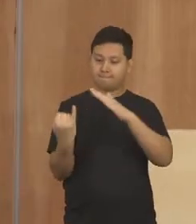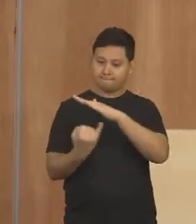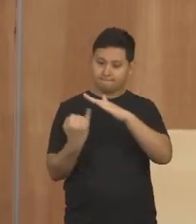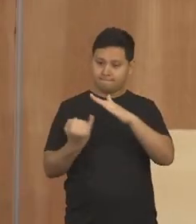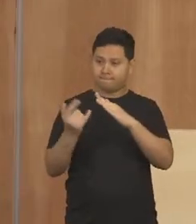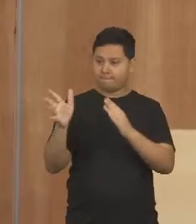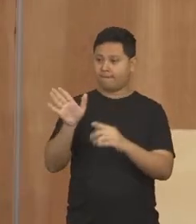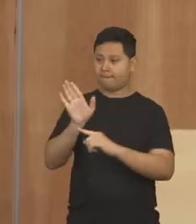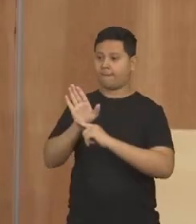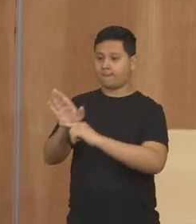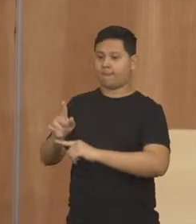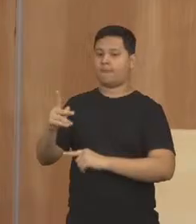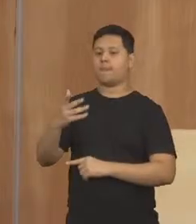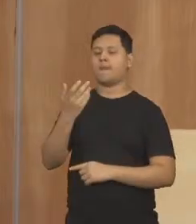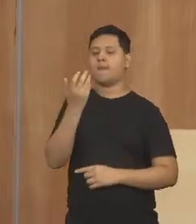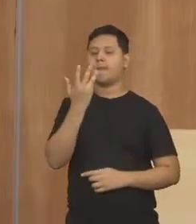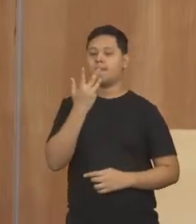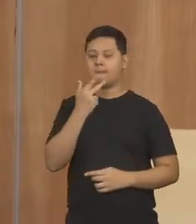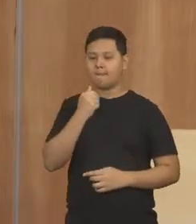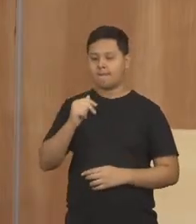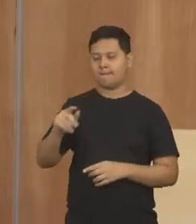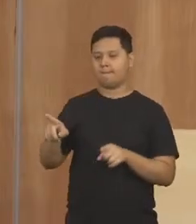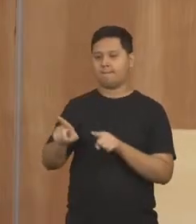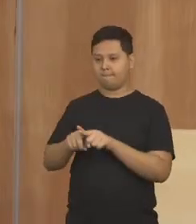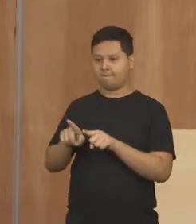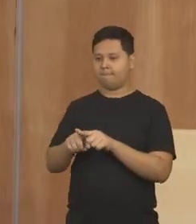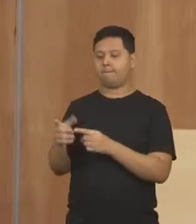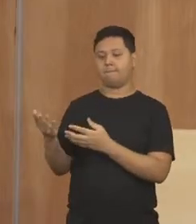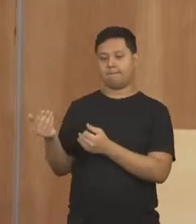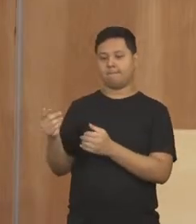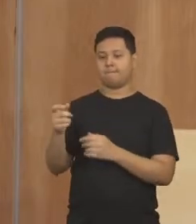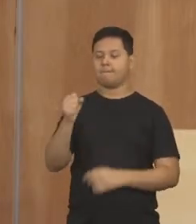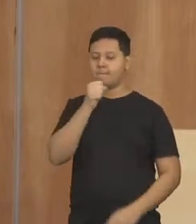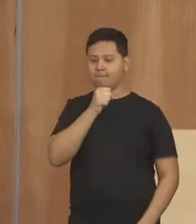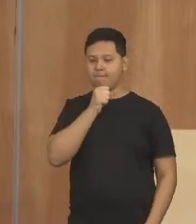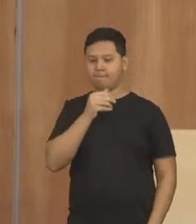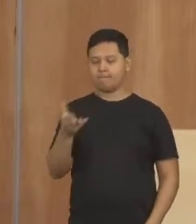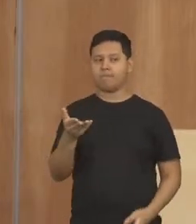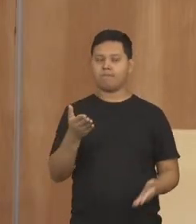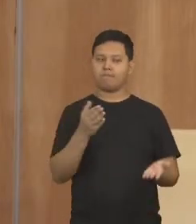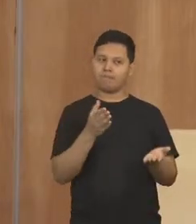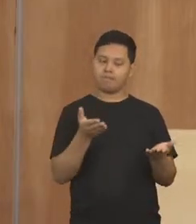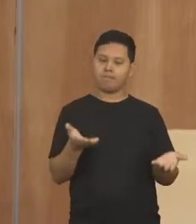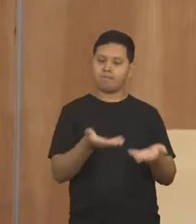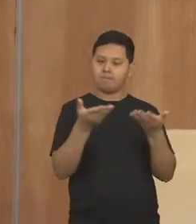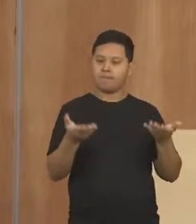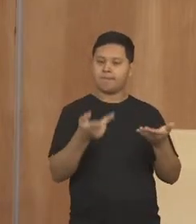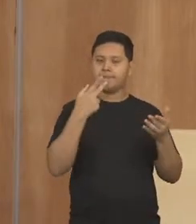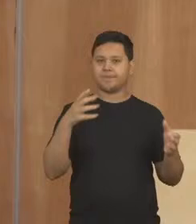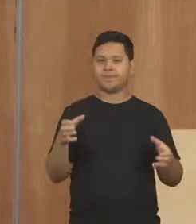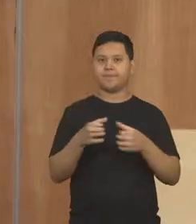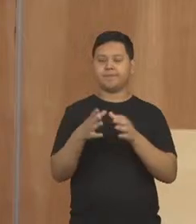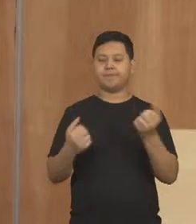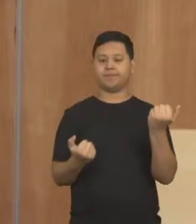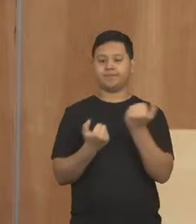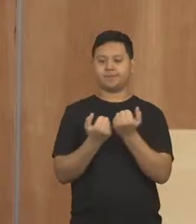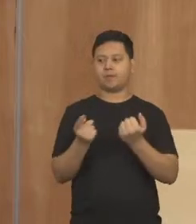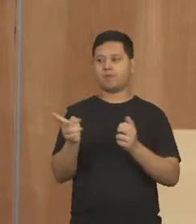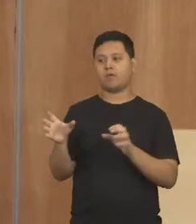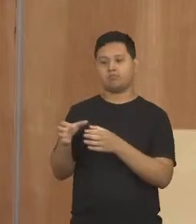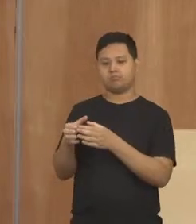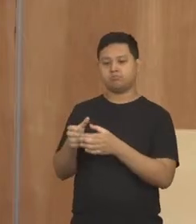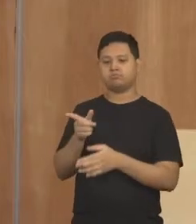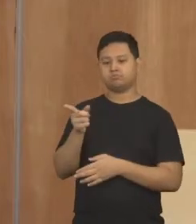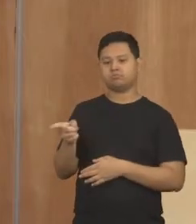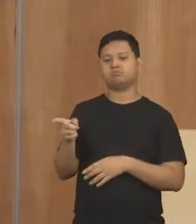de idosos, crianças e adolescentes. E essa iniciativa ela visa fortalecer o apoio a esses